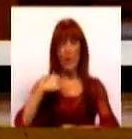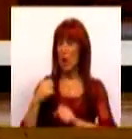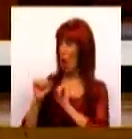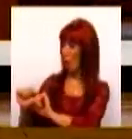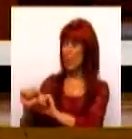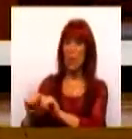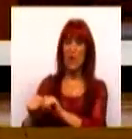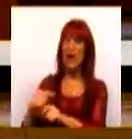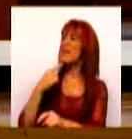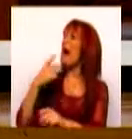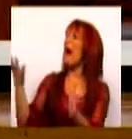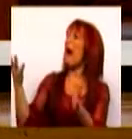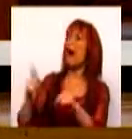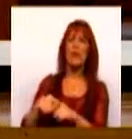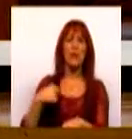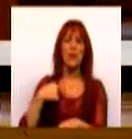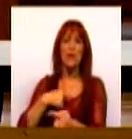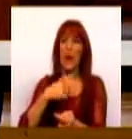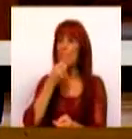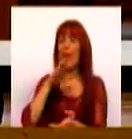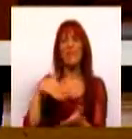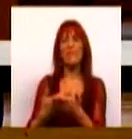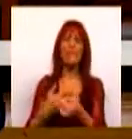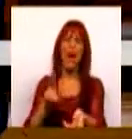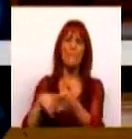oposição vaticinava que os ia fazer perder.